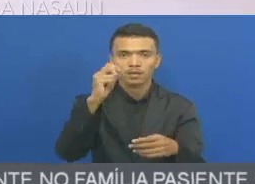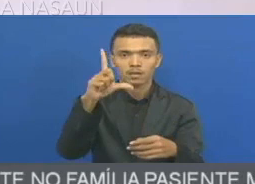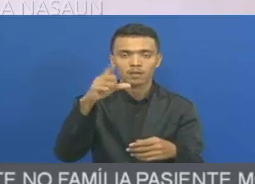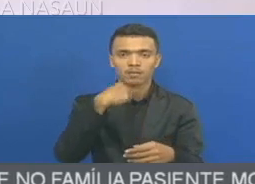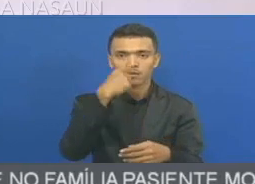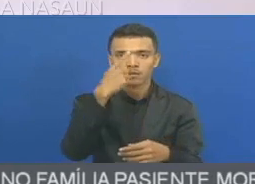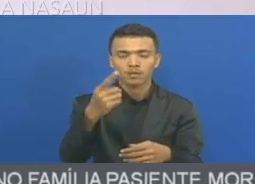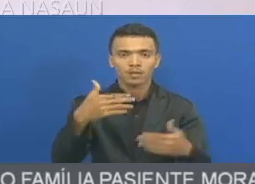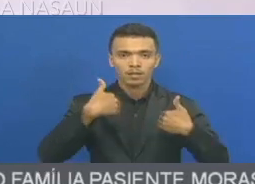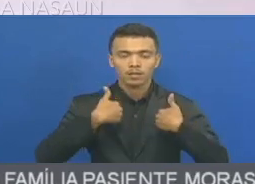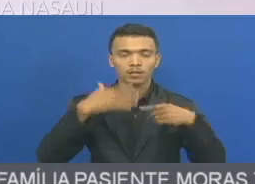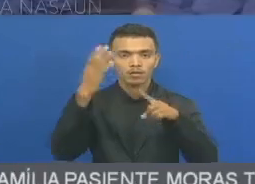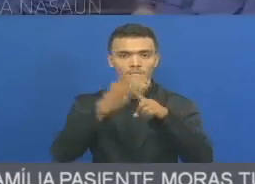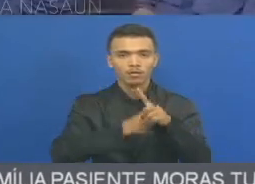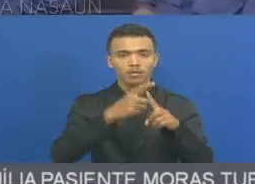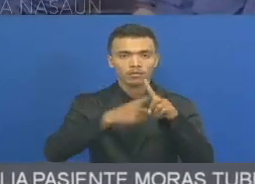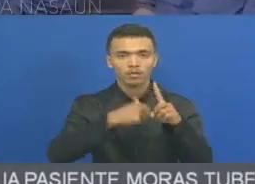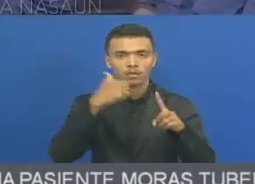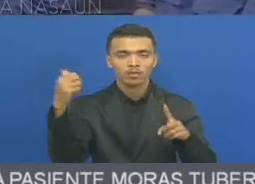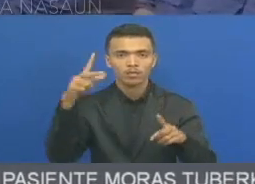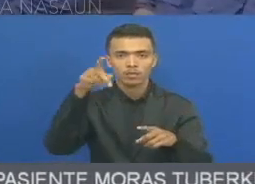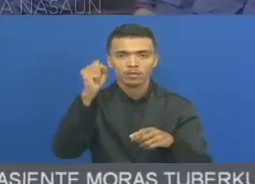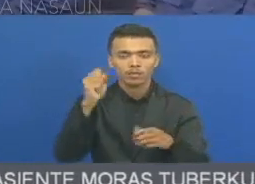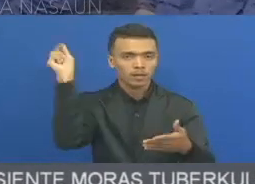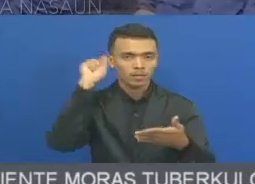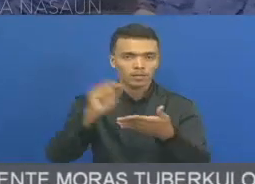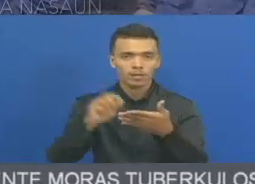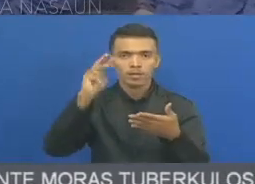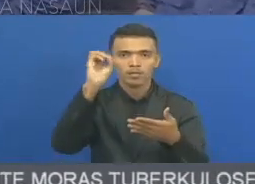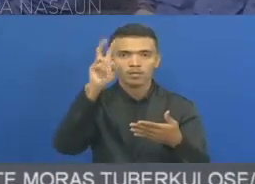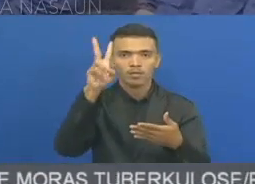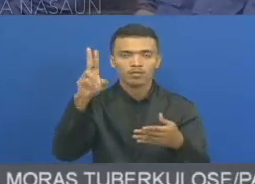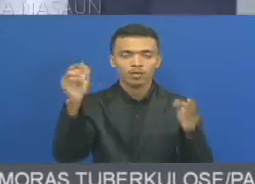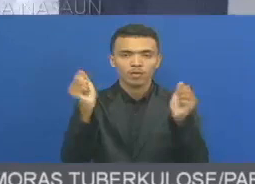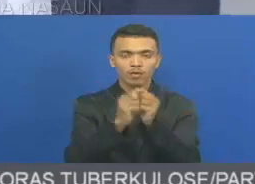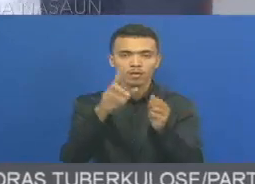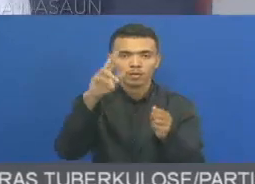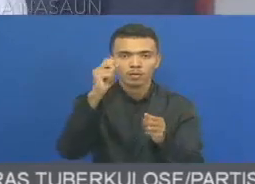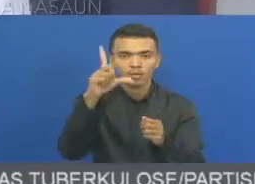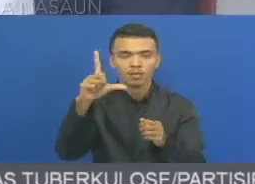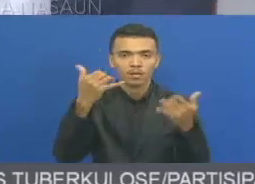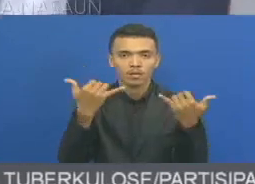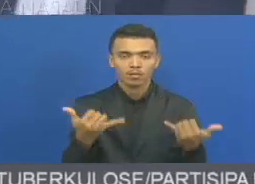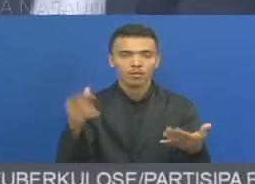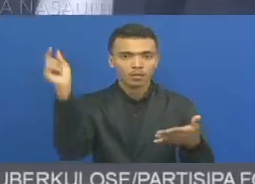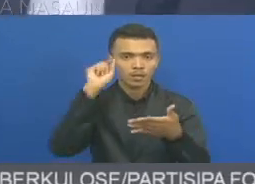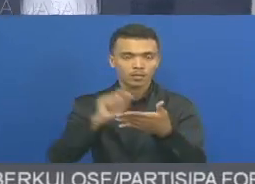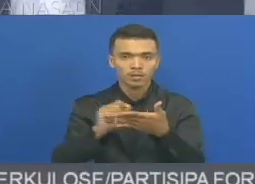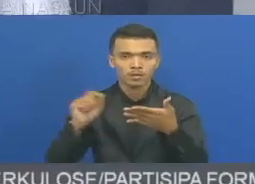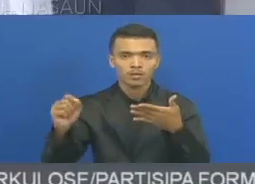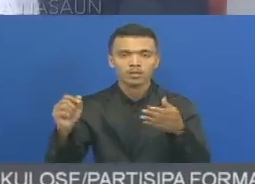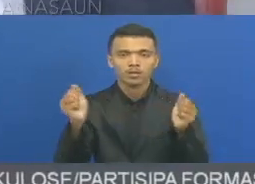argumenta e a Fulan Kira Kliuban Proteção Civil assina o memorando entendimento com RTTLEP. Ohin assina contrato